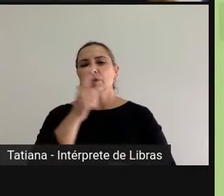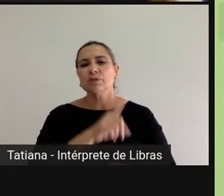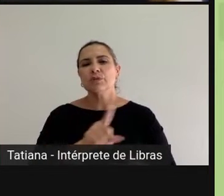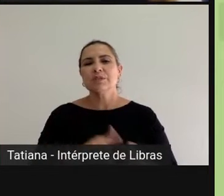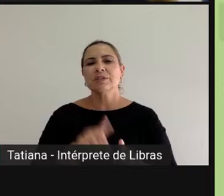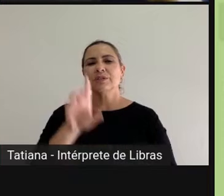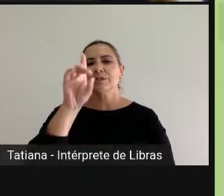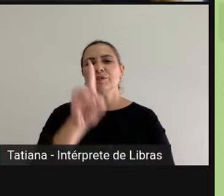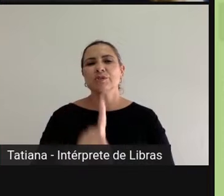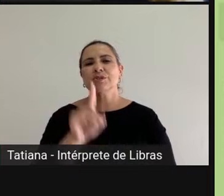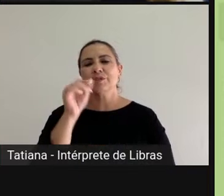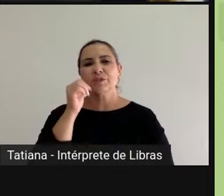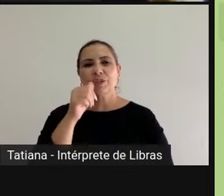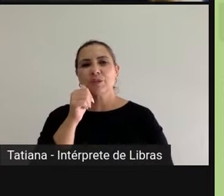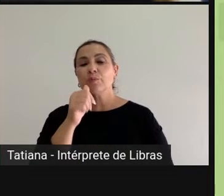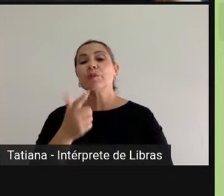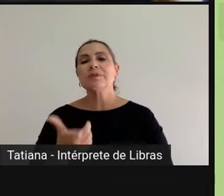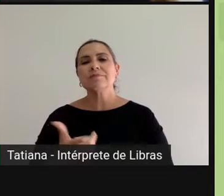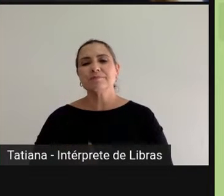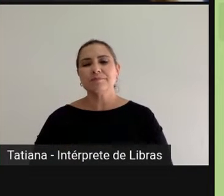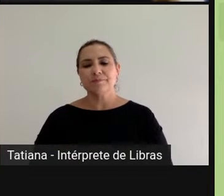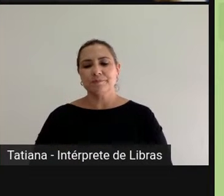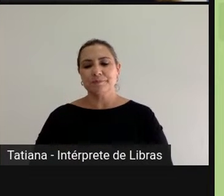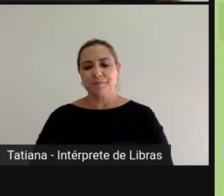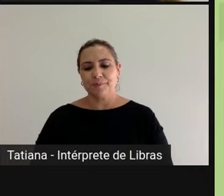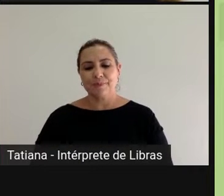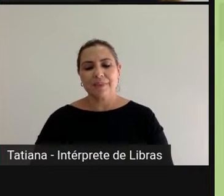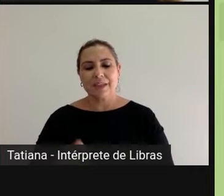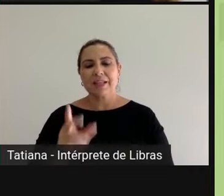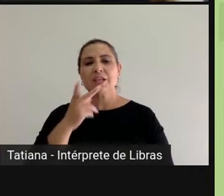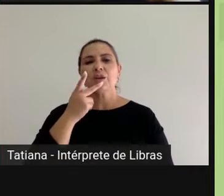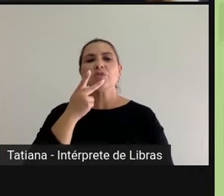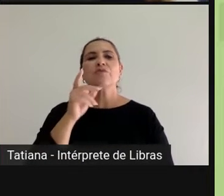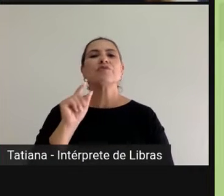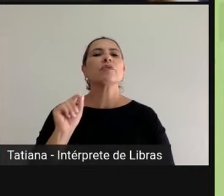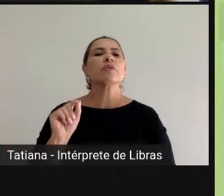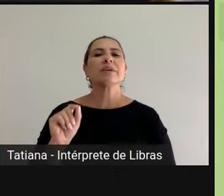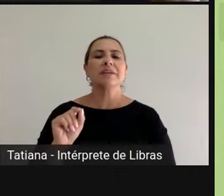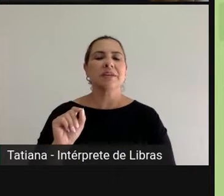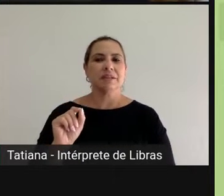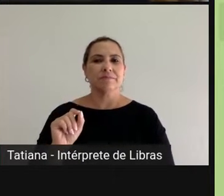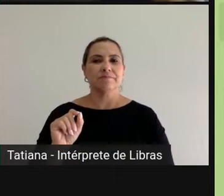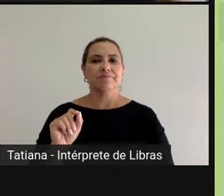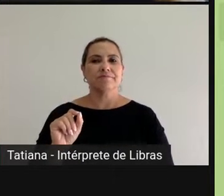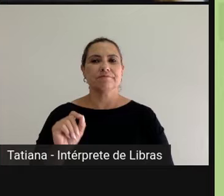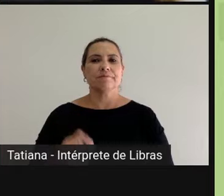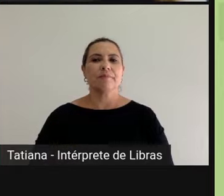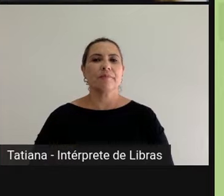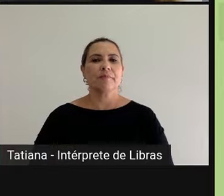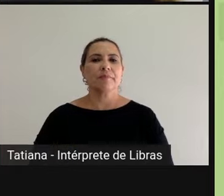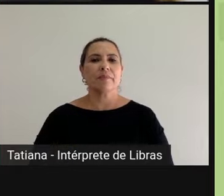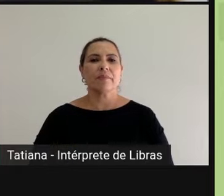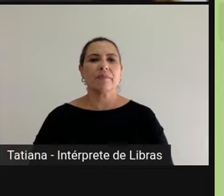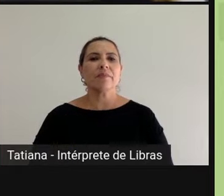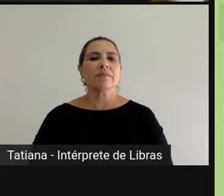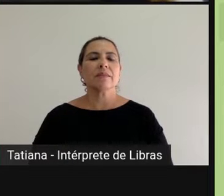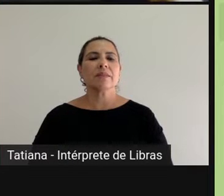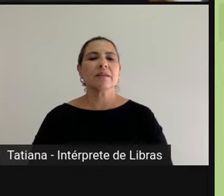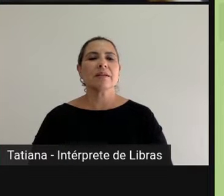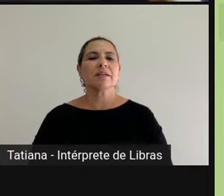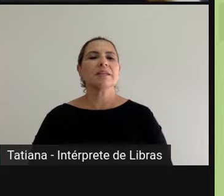das mulheres? O que eu quero dizer com isso em termos de ciência política, né? Como